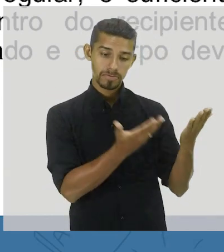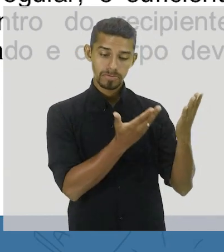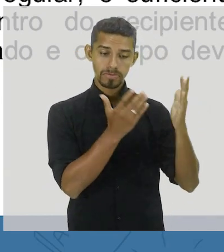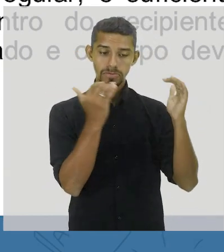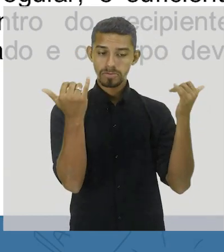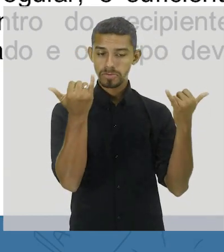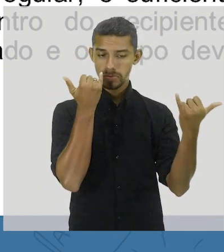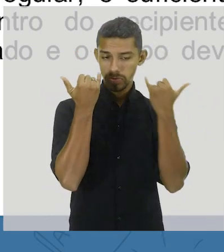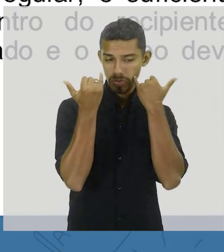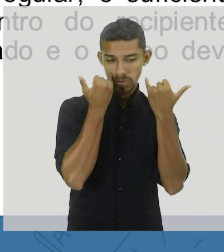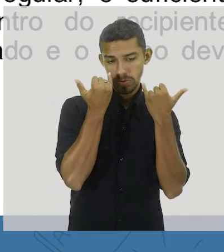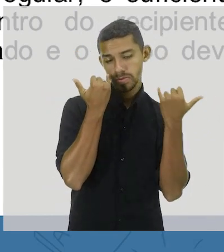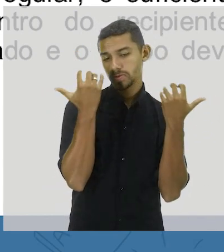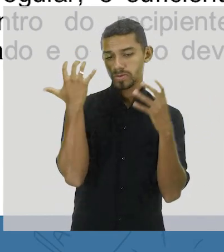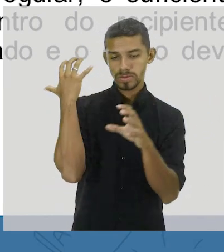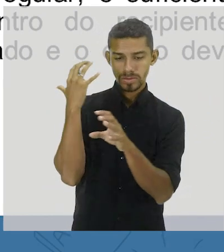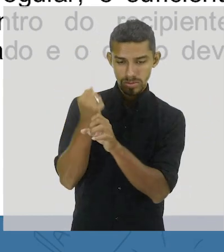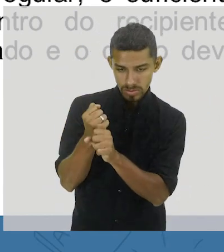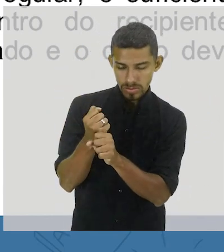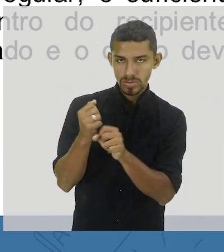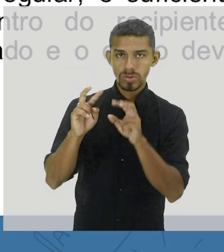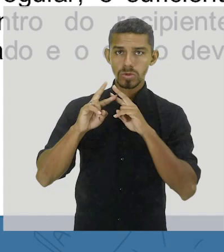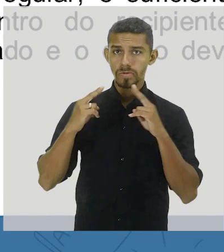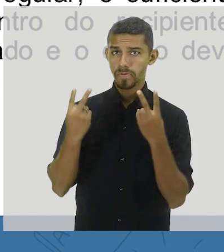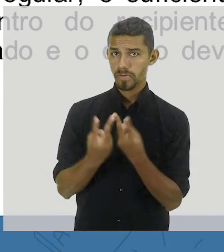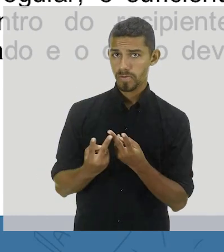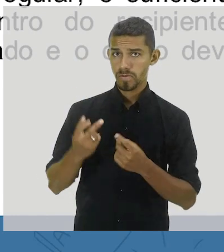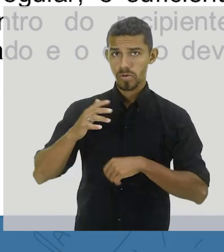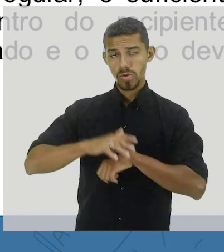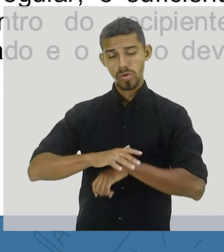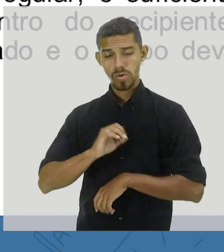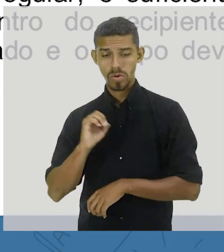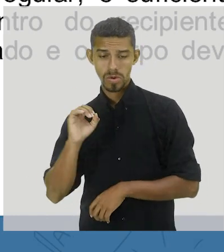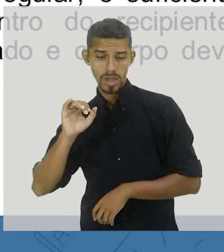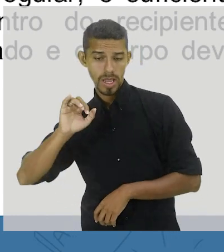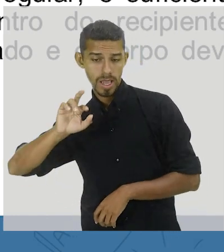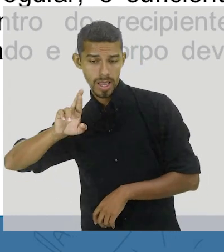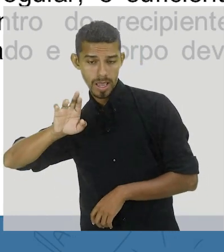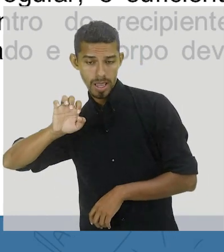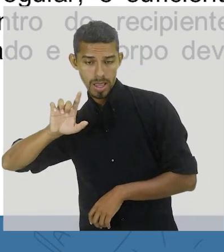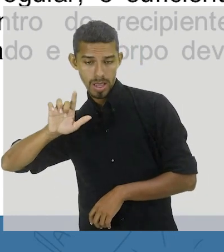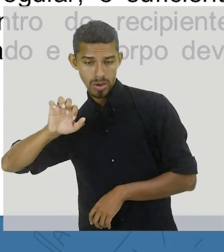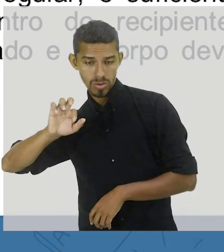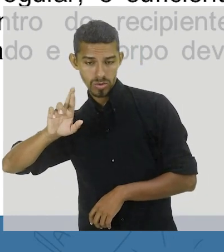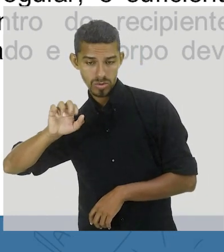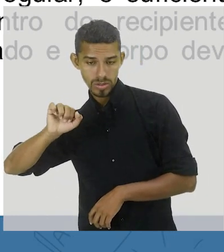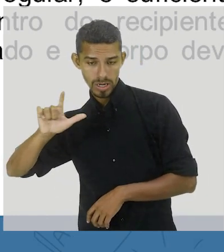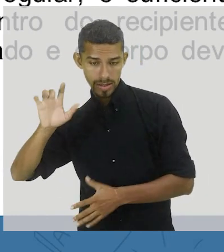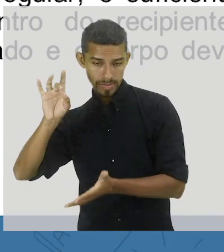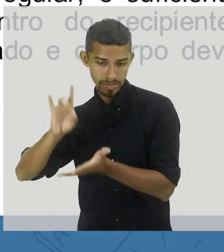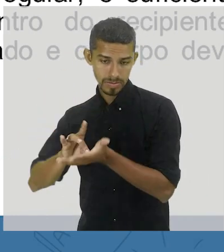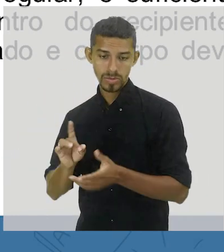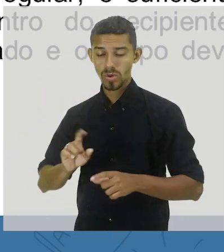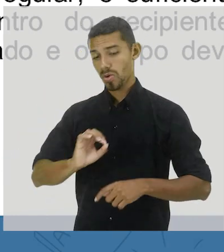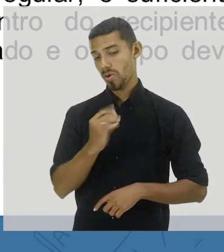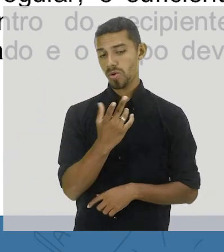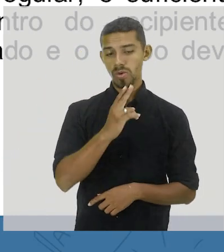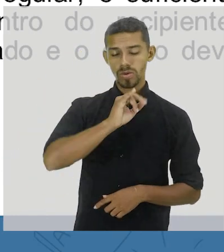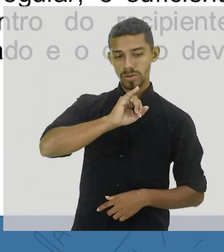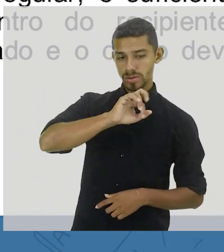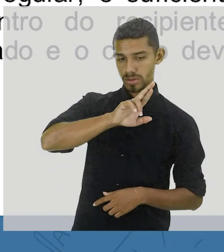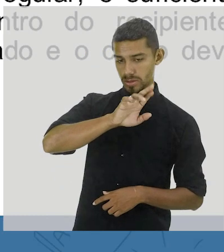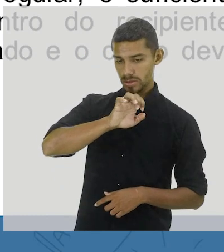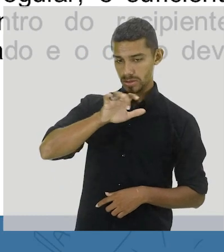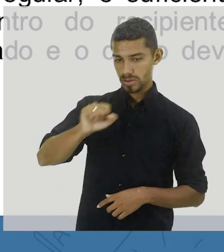para calcularmos o volume de qualquer corpo regular ou irregular, é suficiente calcularmos o volume que